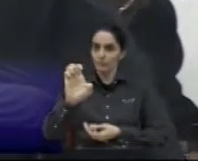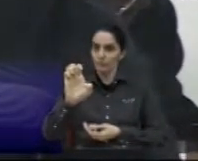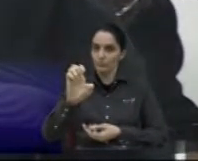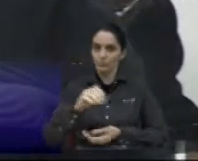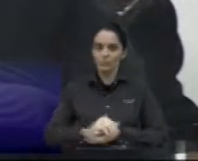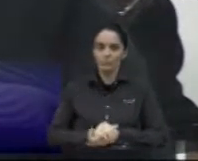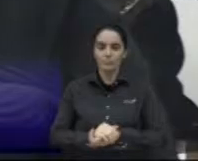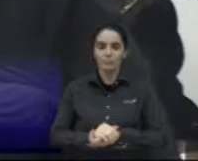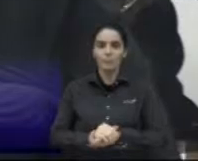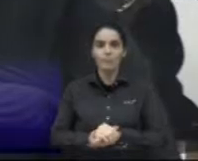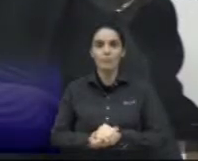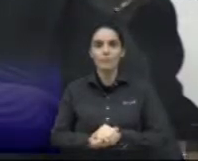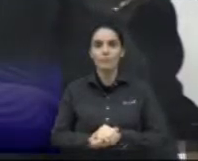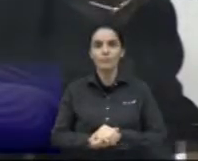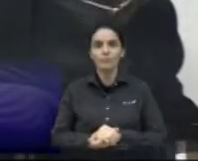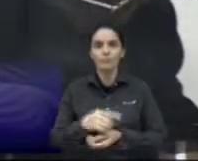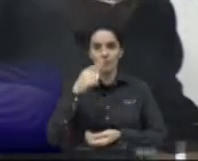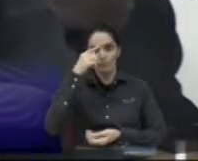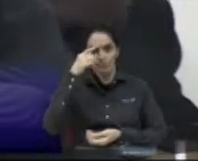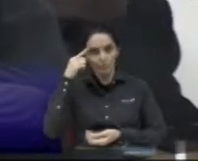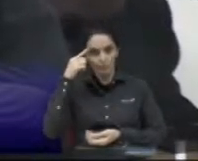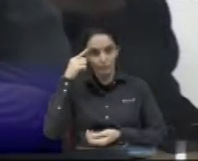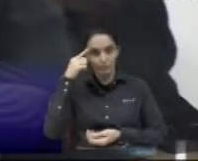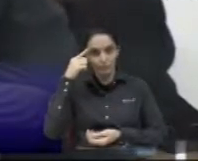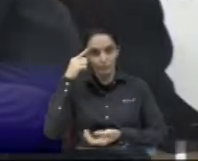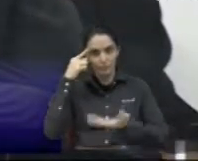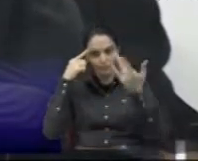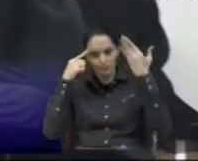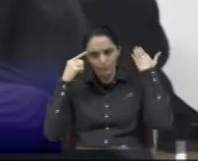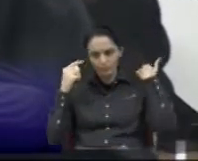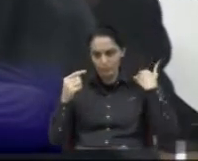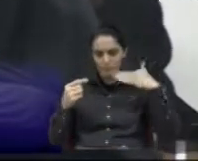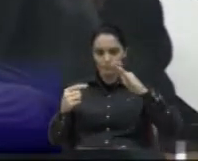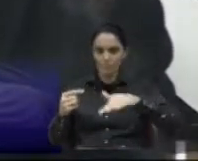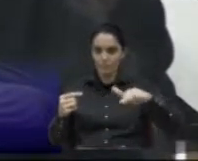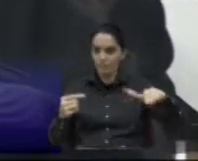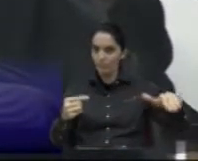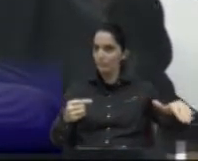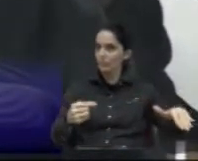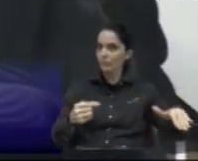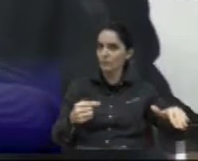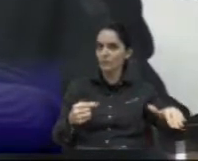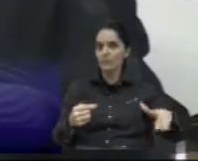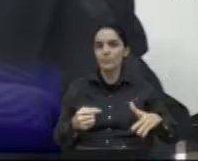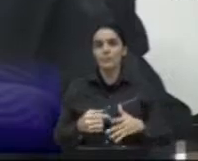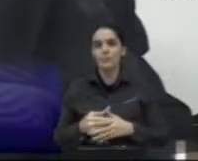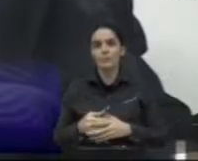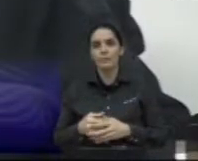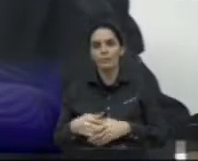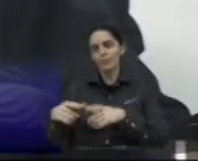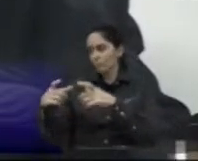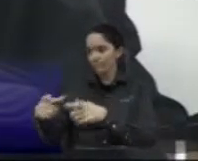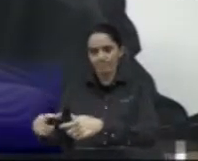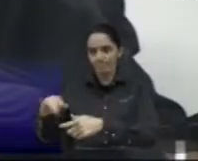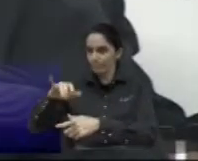ainda garoto, eu pude, não no bairro do Jaguari, mas